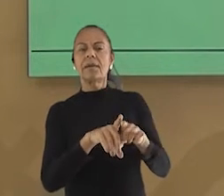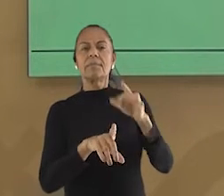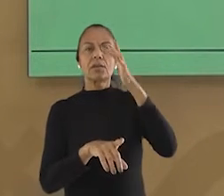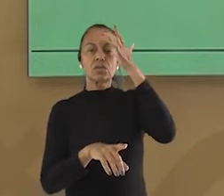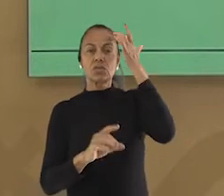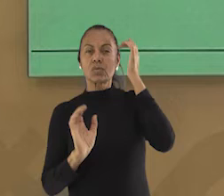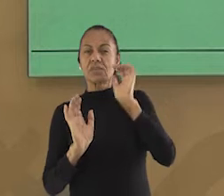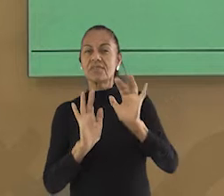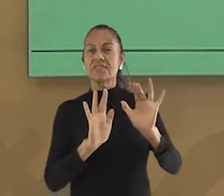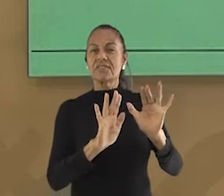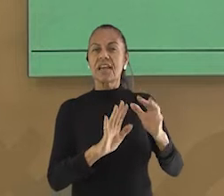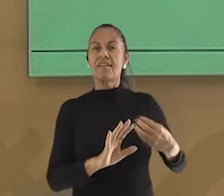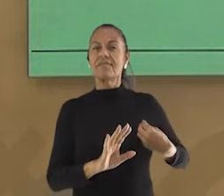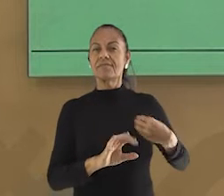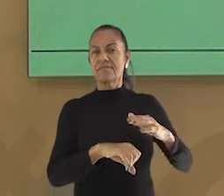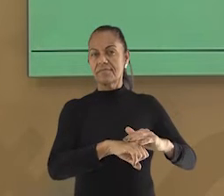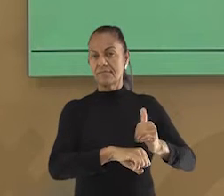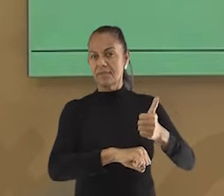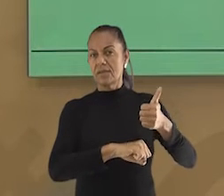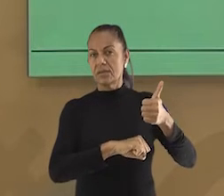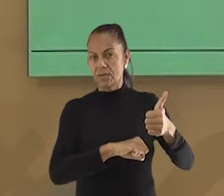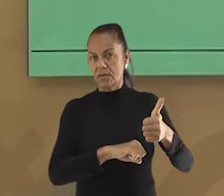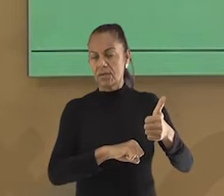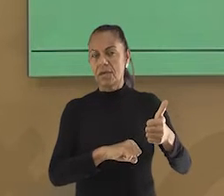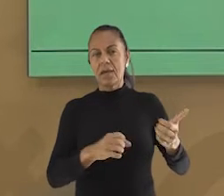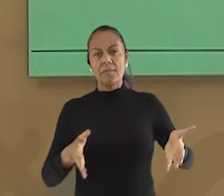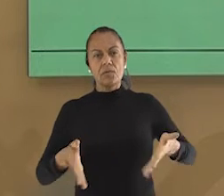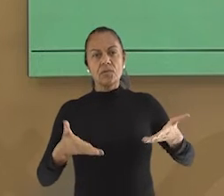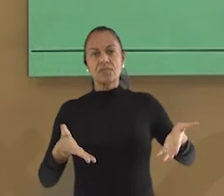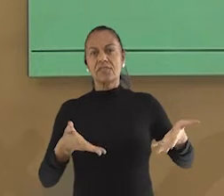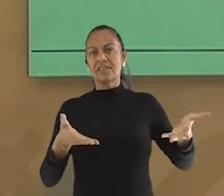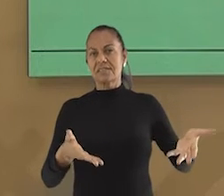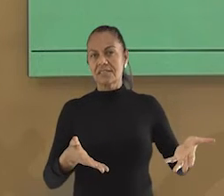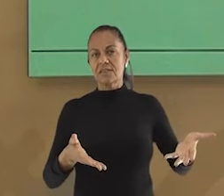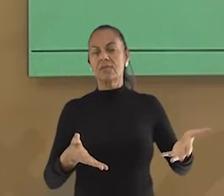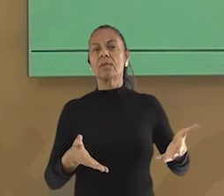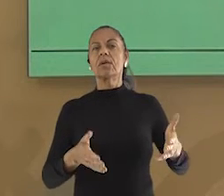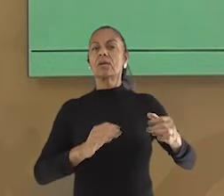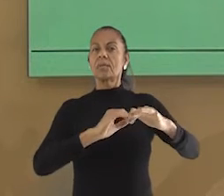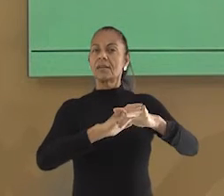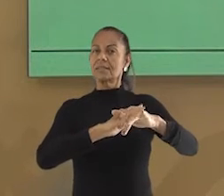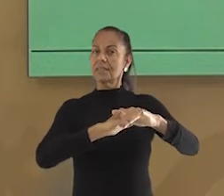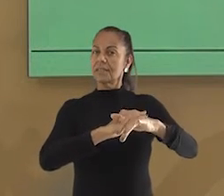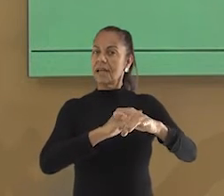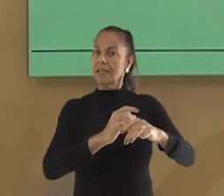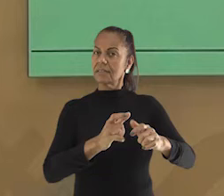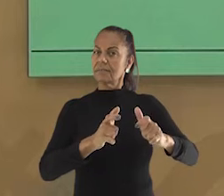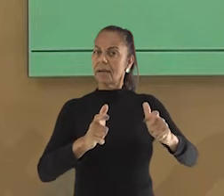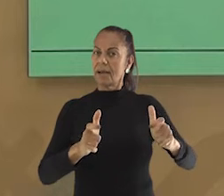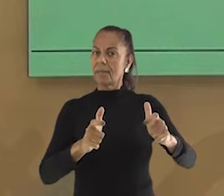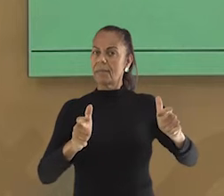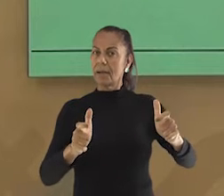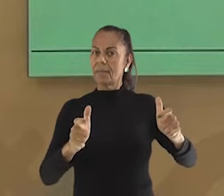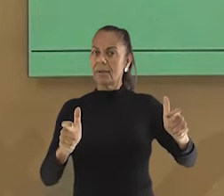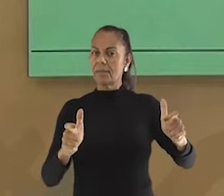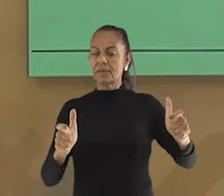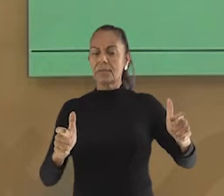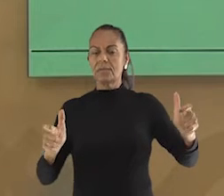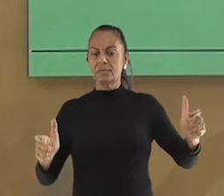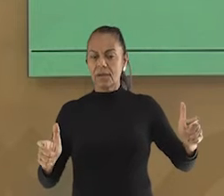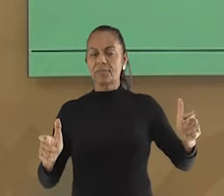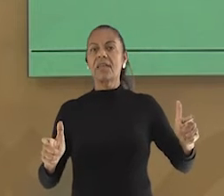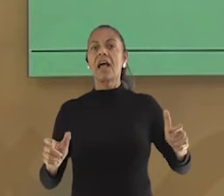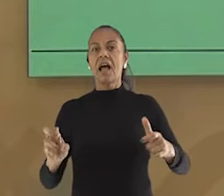migravam em busca de melhores condições de vida. Enfim, são algumas das motivações para que uma cidade cresça mais